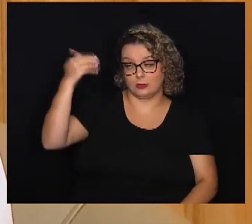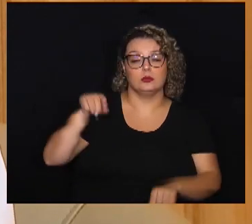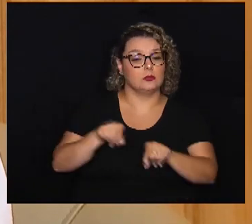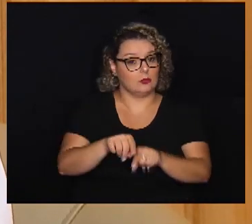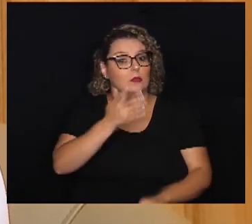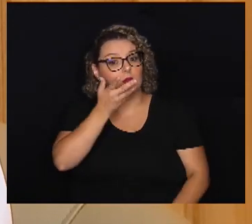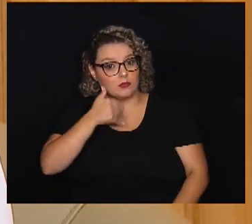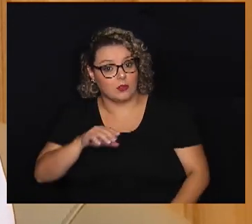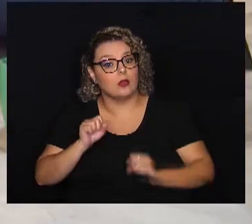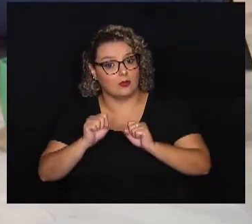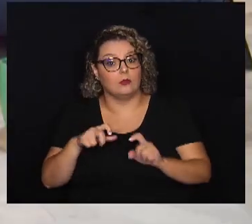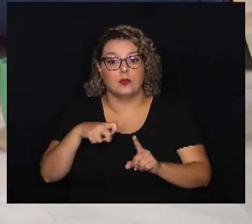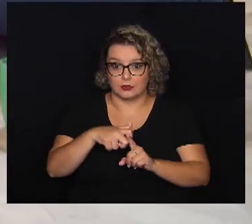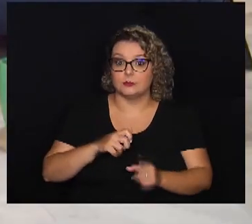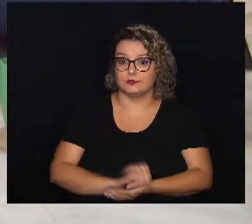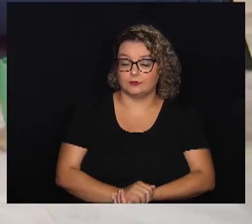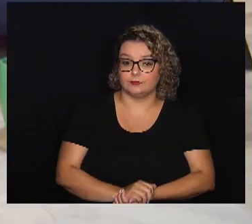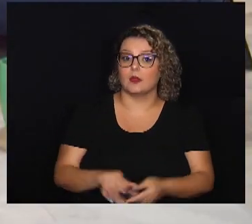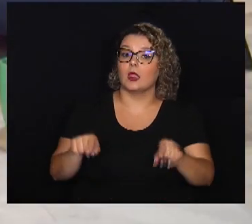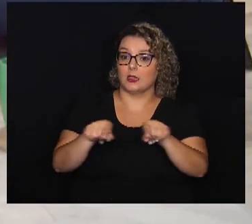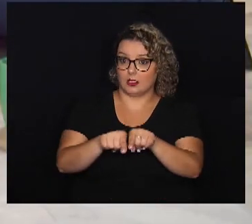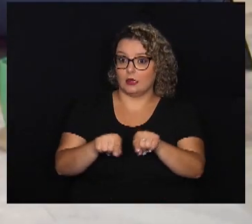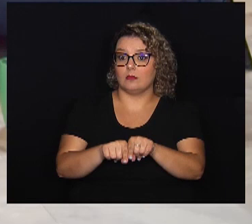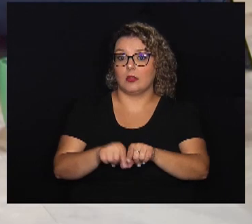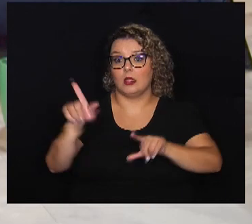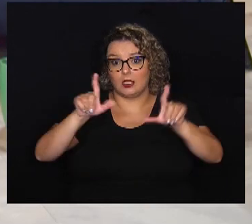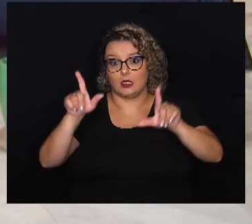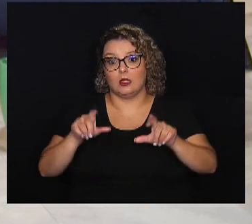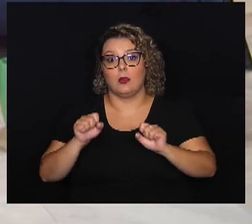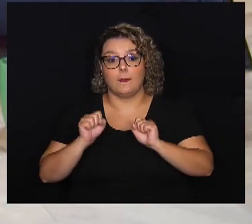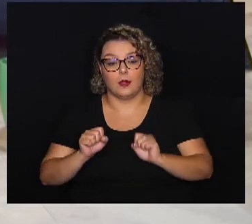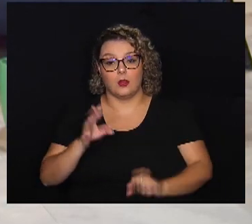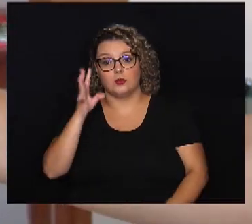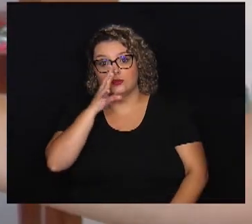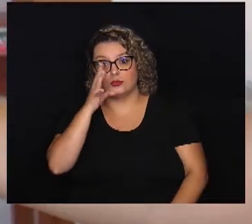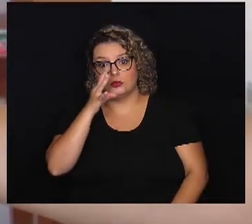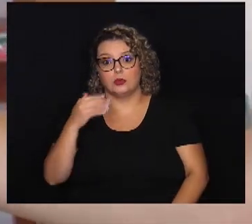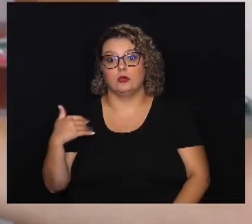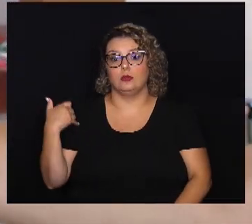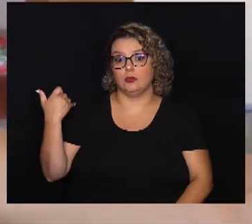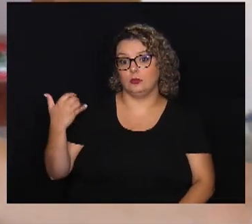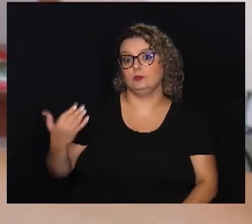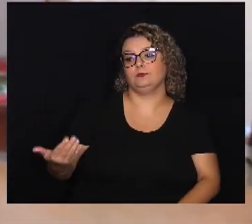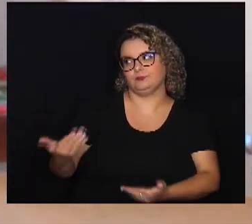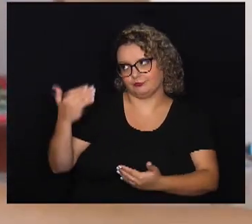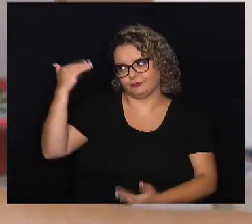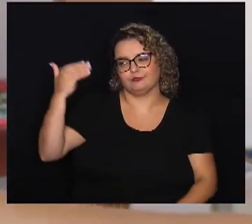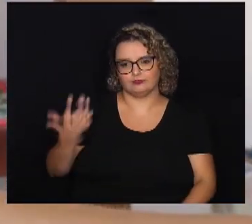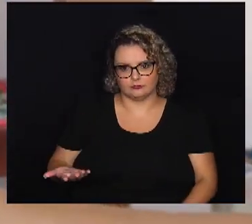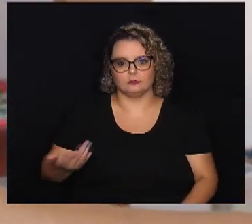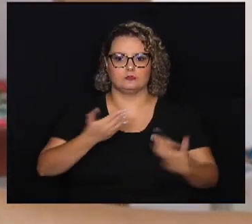que pode levar a um acidente. Além disso, as telas podem distrair os tutores. Exatamente. Então, a gente